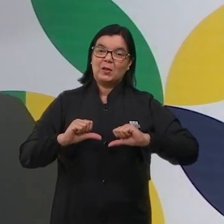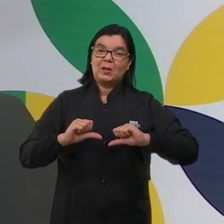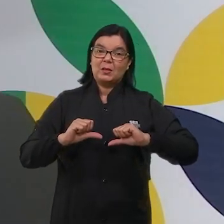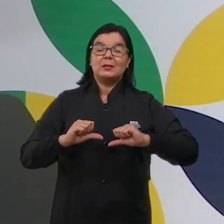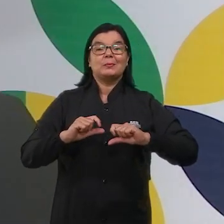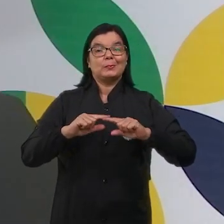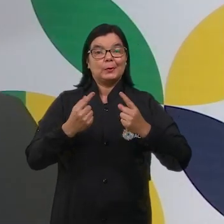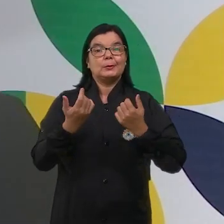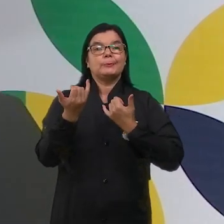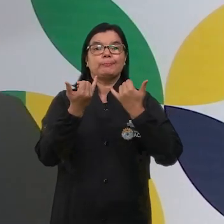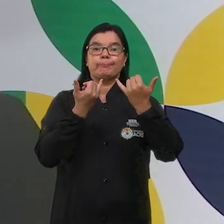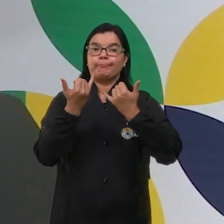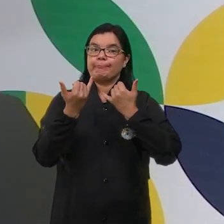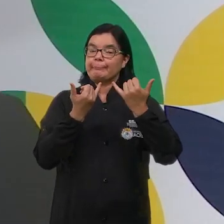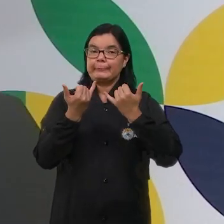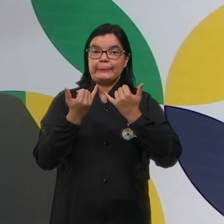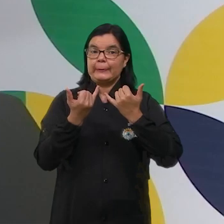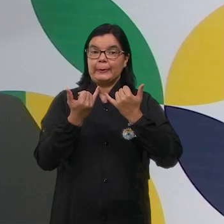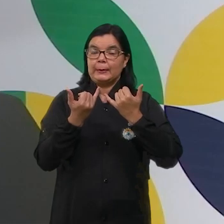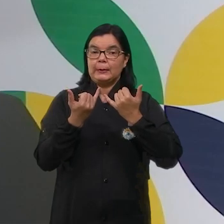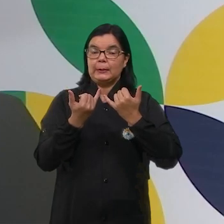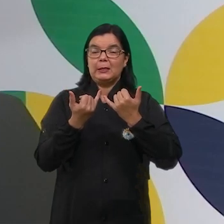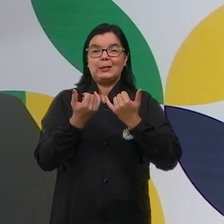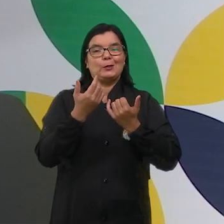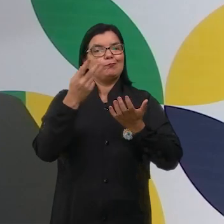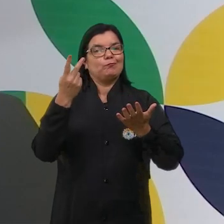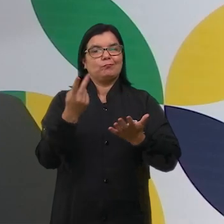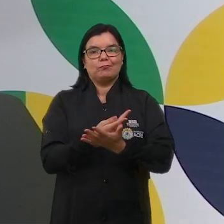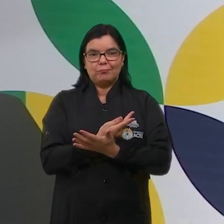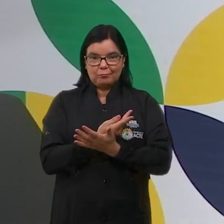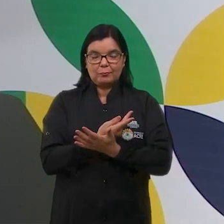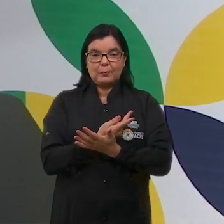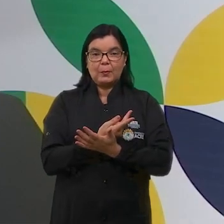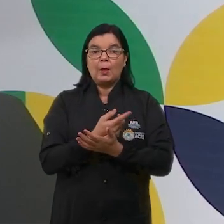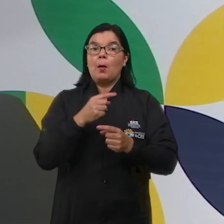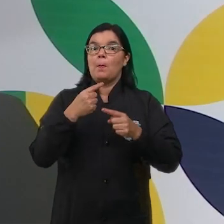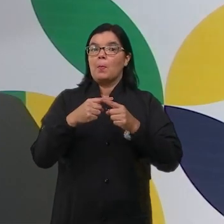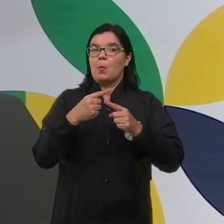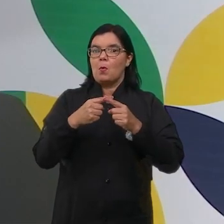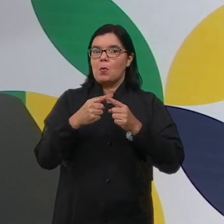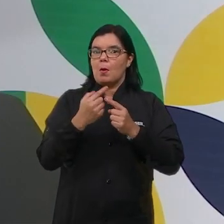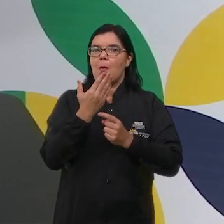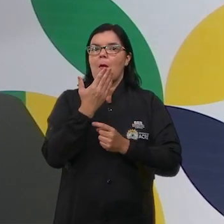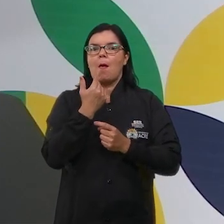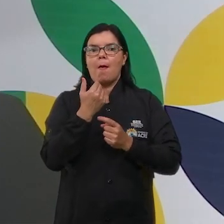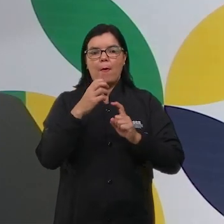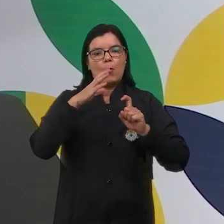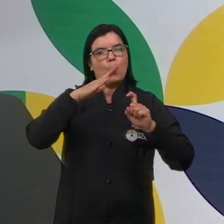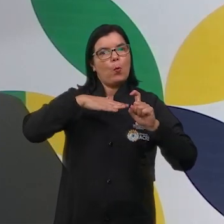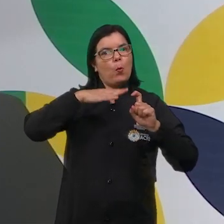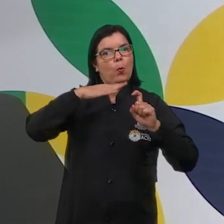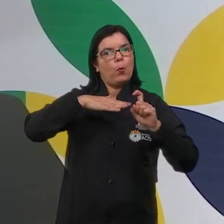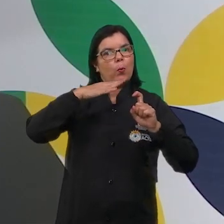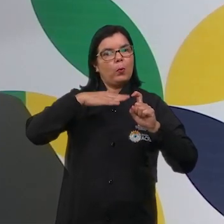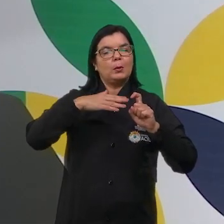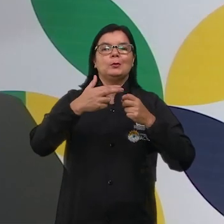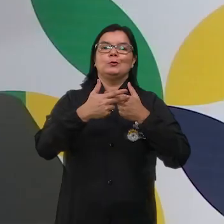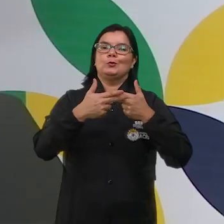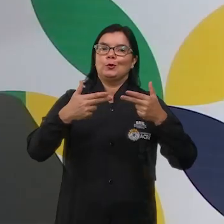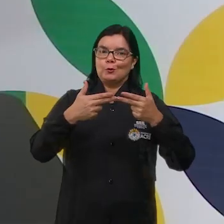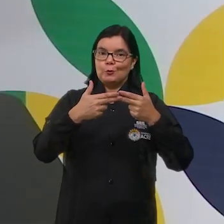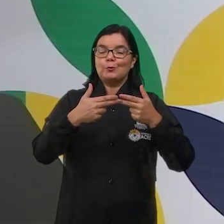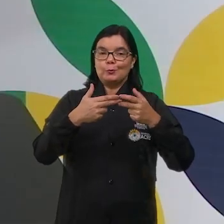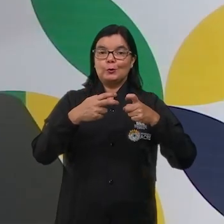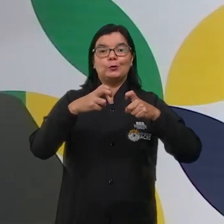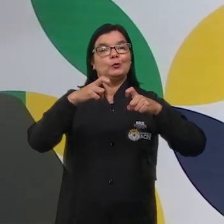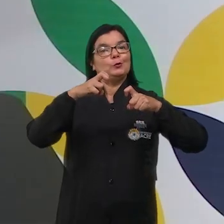contaminado pelas informações que são desinformações no final das contas, porque acabam alimentando mitos acerca de aspectos